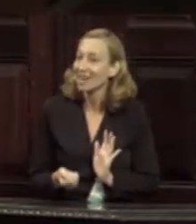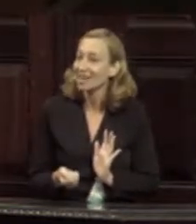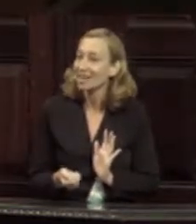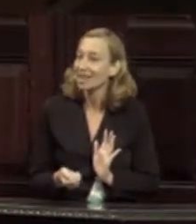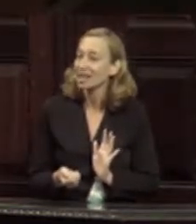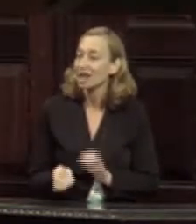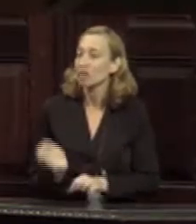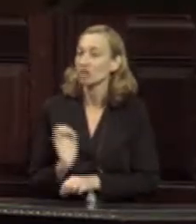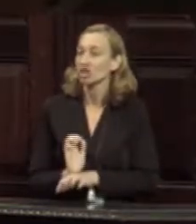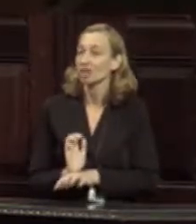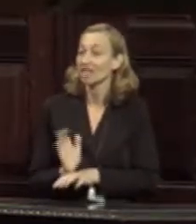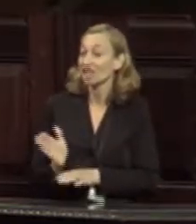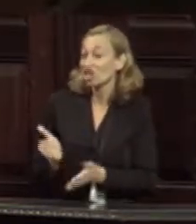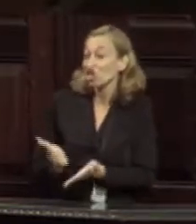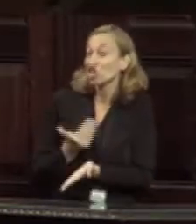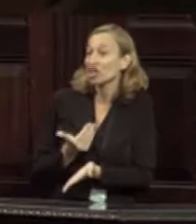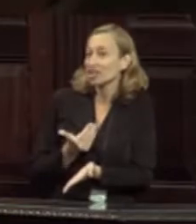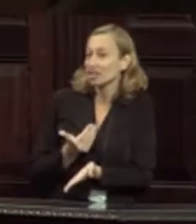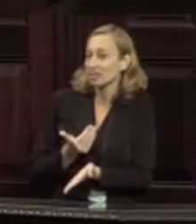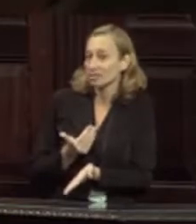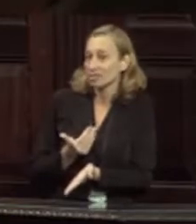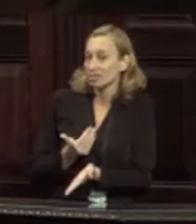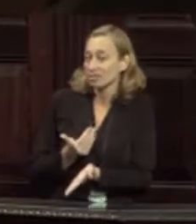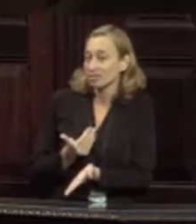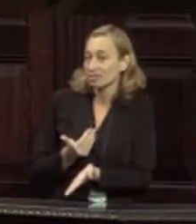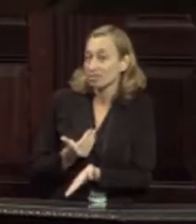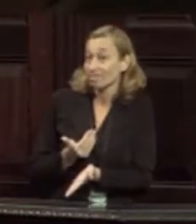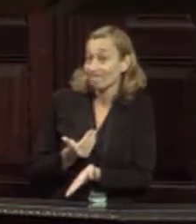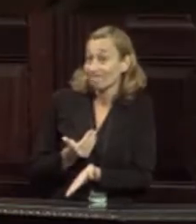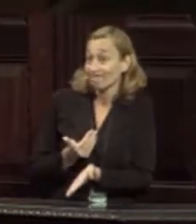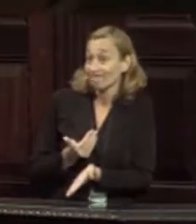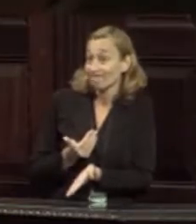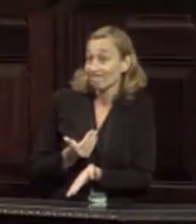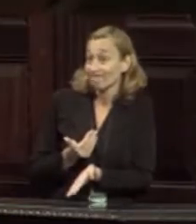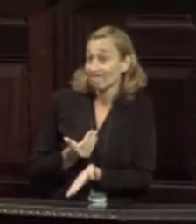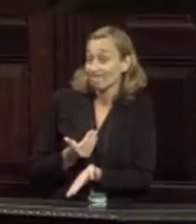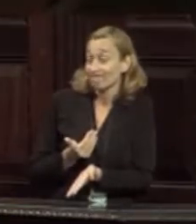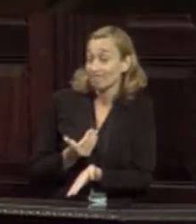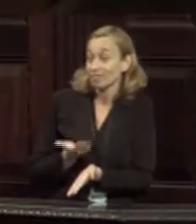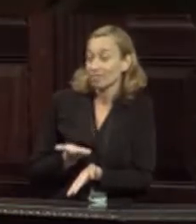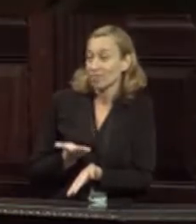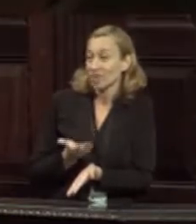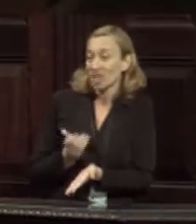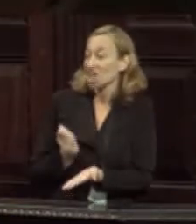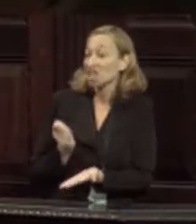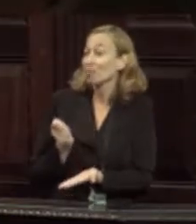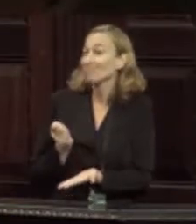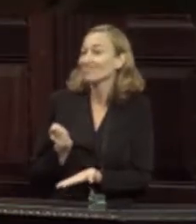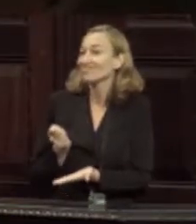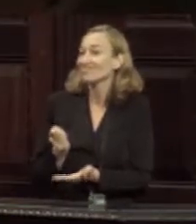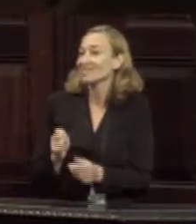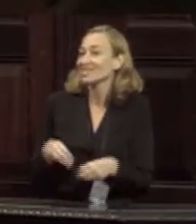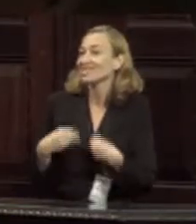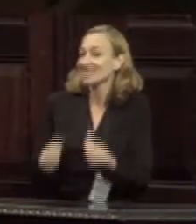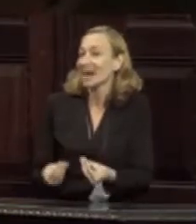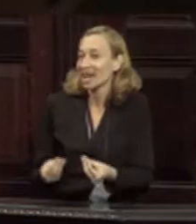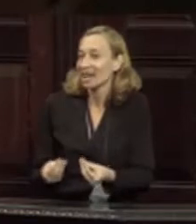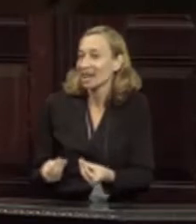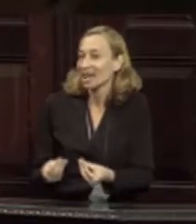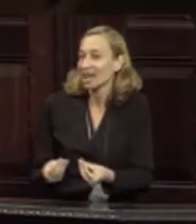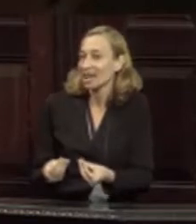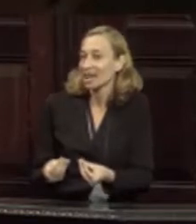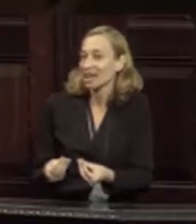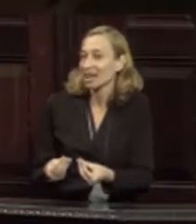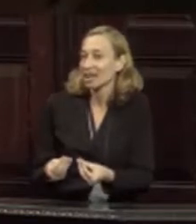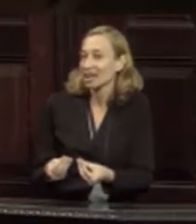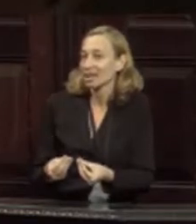tira. Então, acabar com esse discurso errado. O REPETRO está dando, não é o REPETRO. O que vai dar emprego e